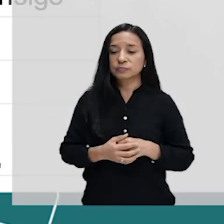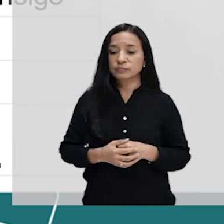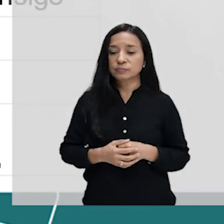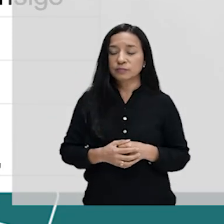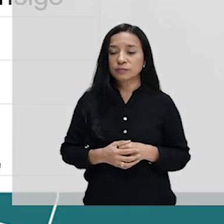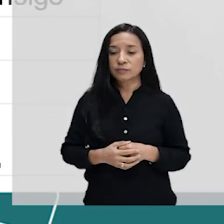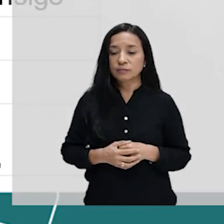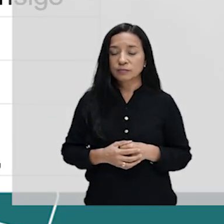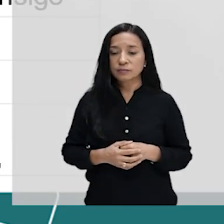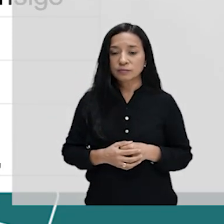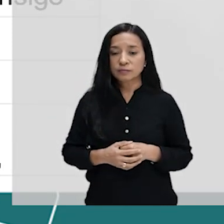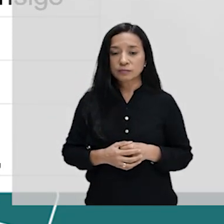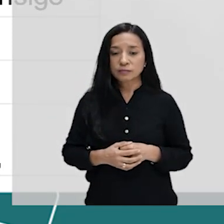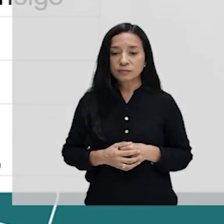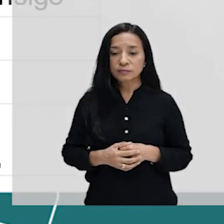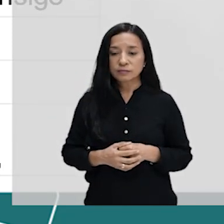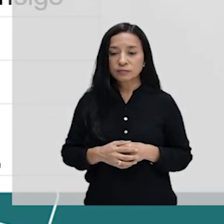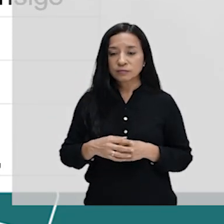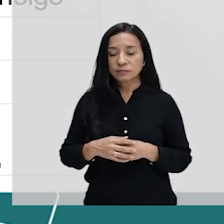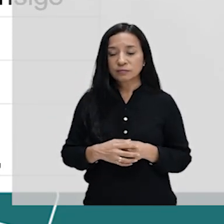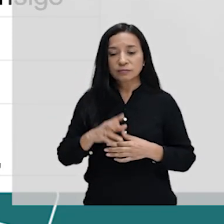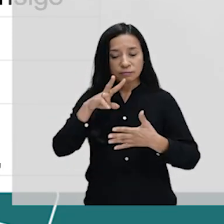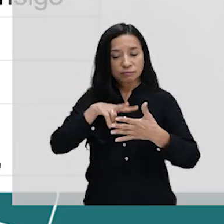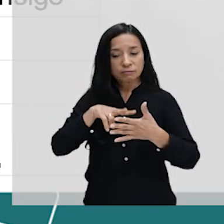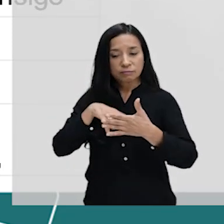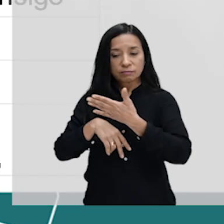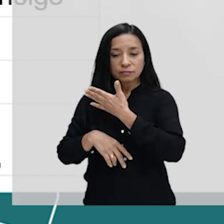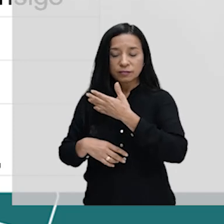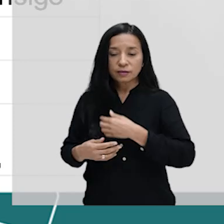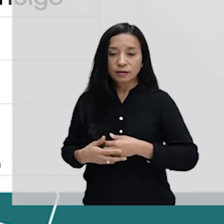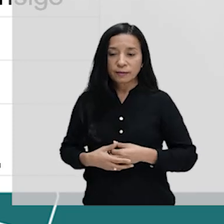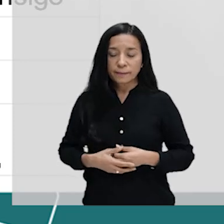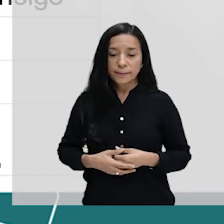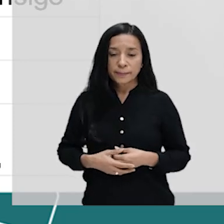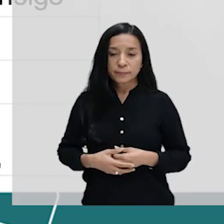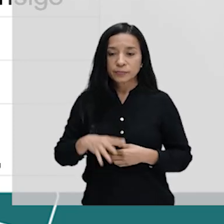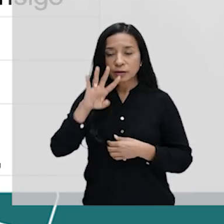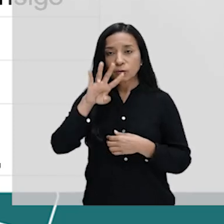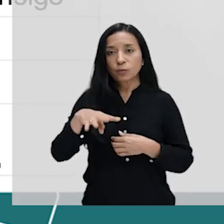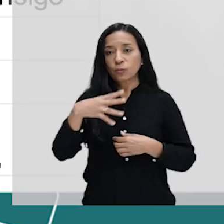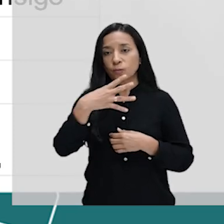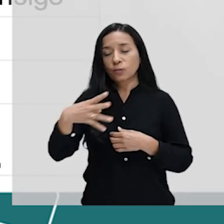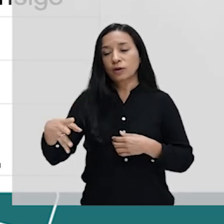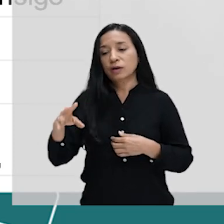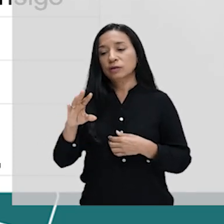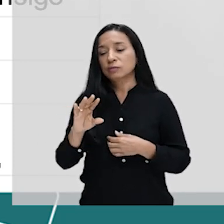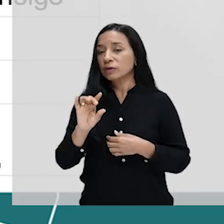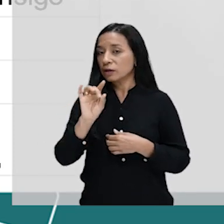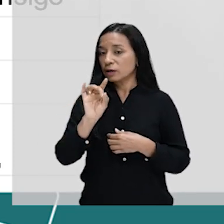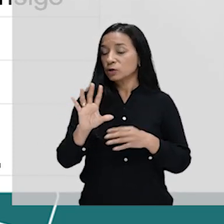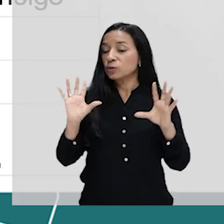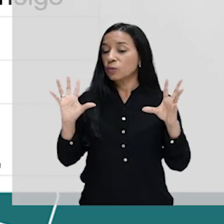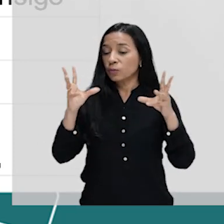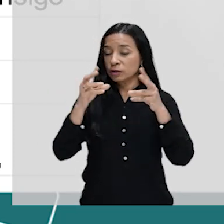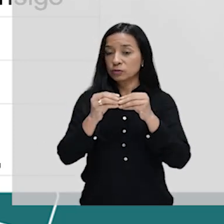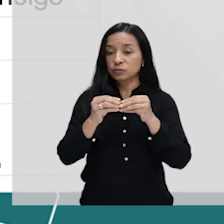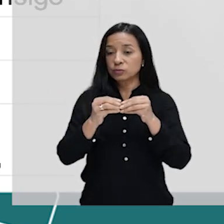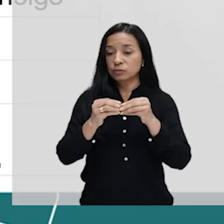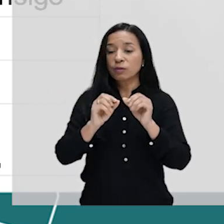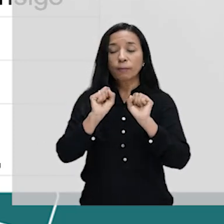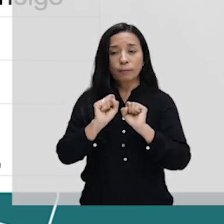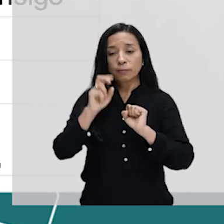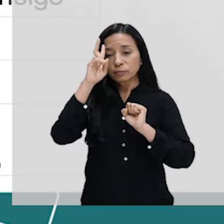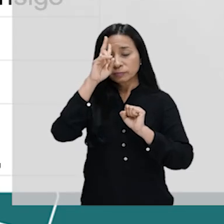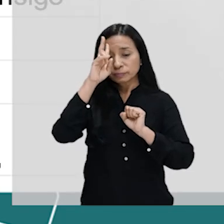comigo, te, ti, contigo, que a gente viu ali nos slides anteriores. Esse quadro aqui é apenas uma síntese para que vocês possam relembrar,